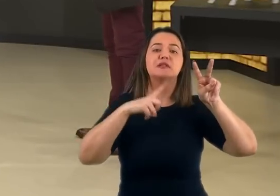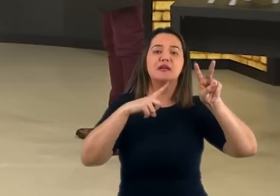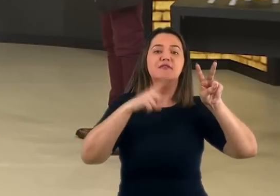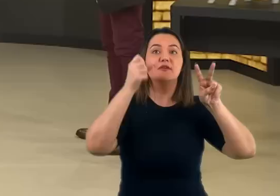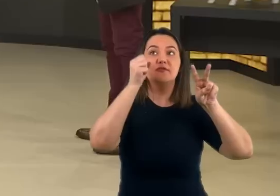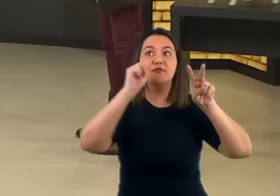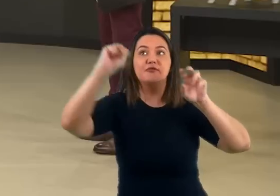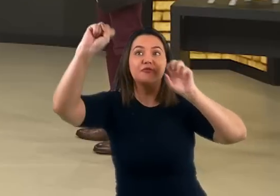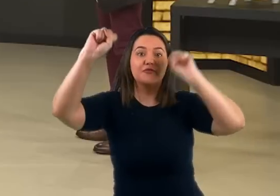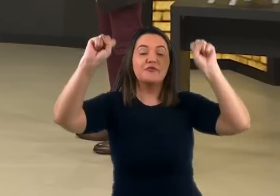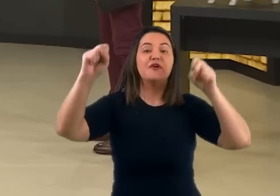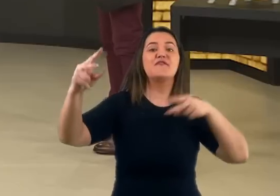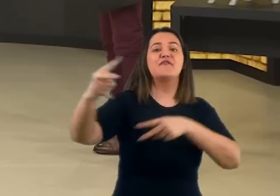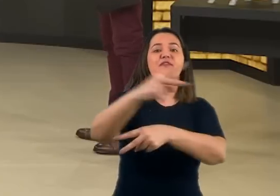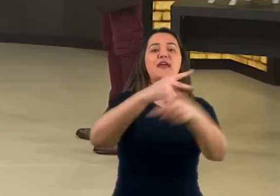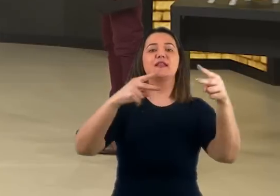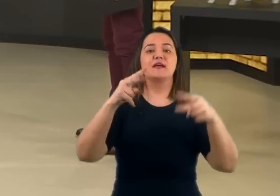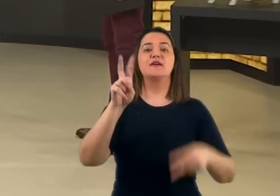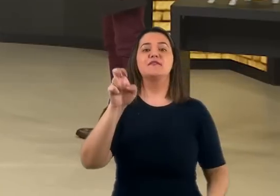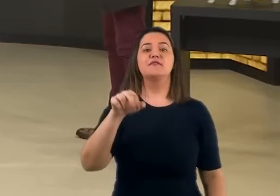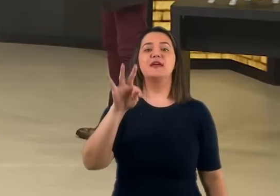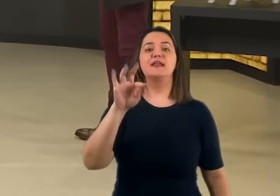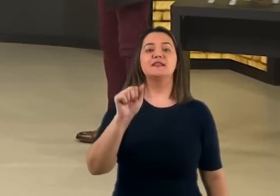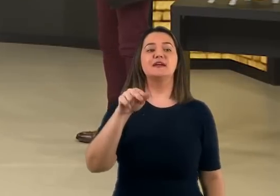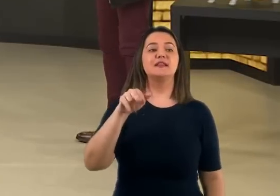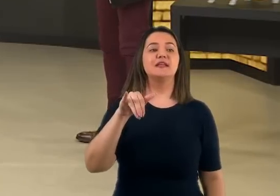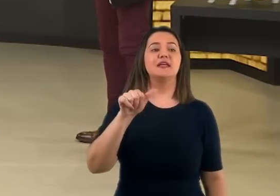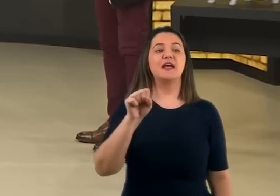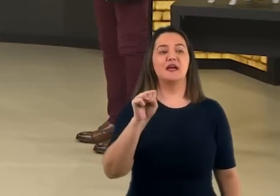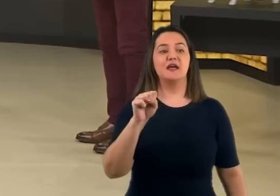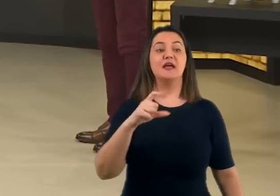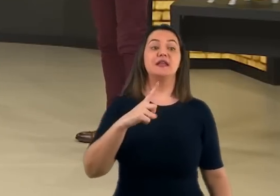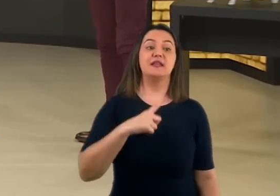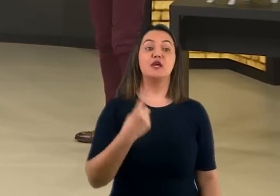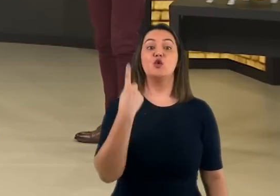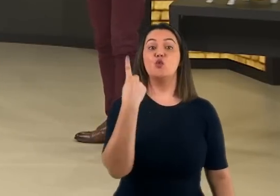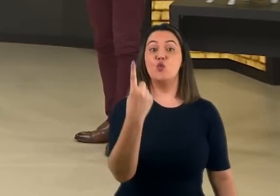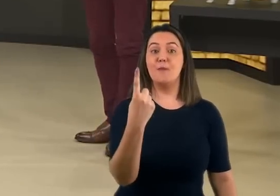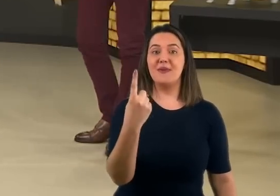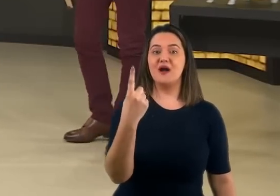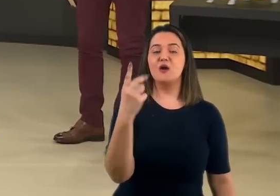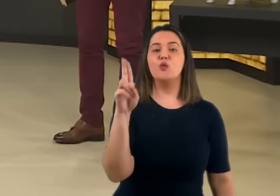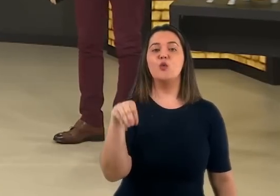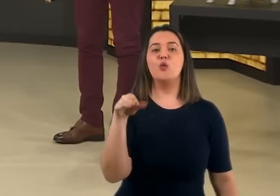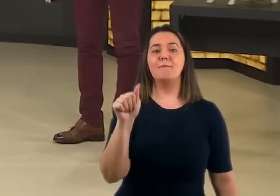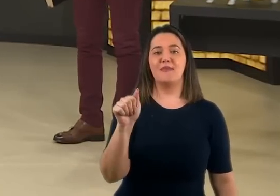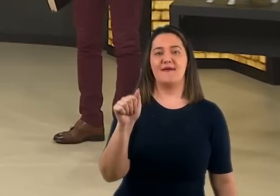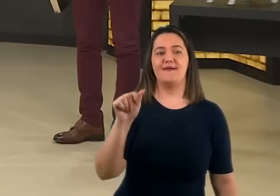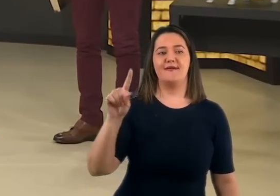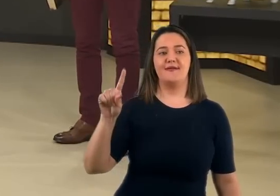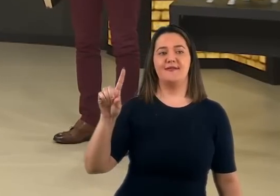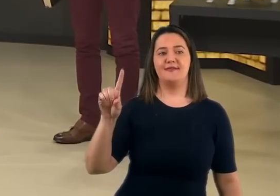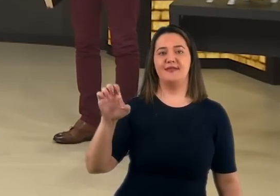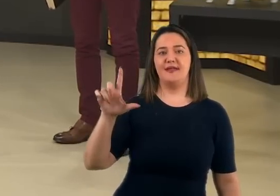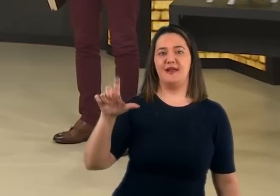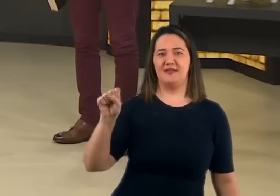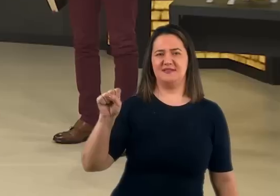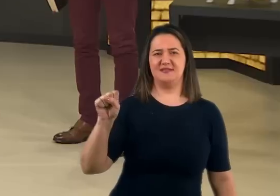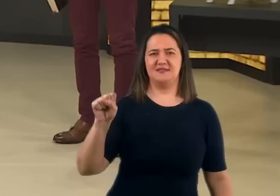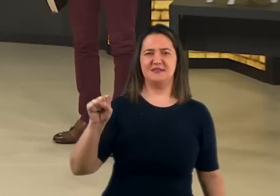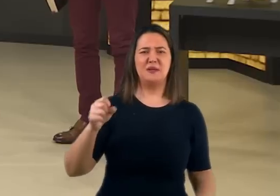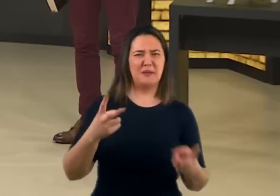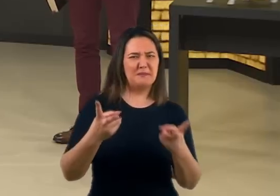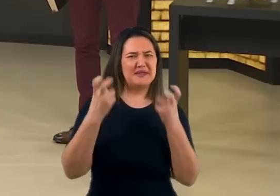4 ventanias. E de uma deles, você percebeu o